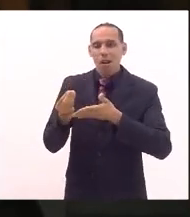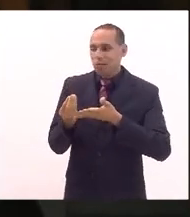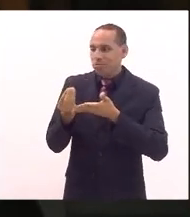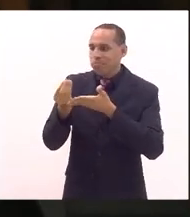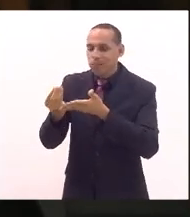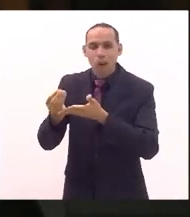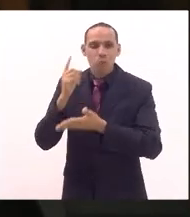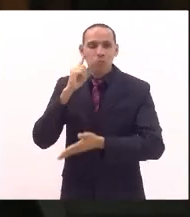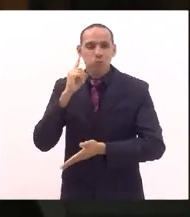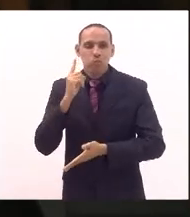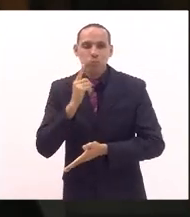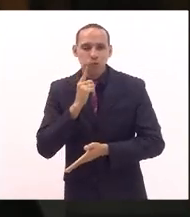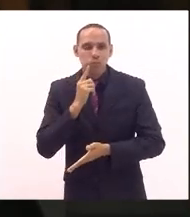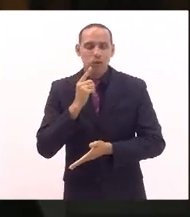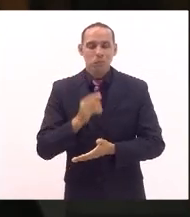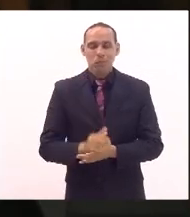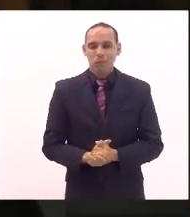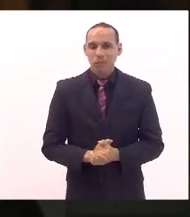auditivos